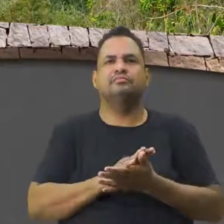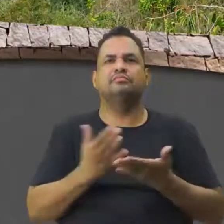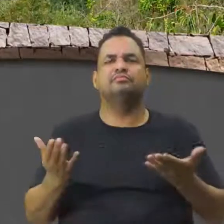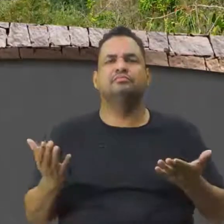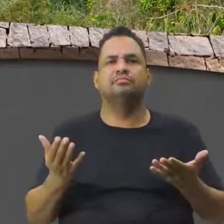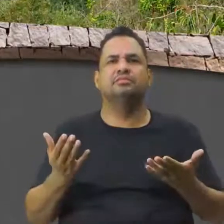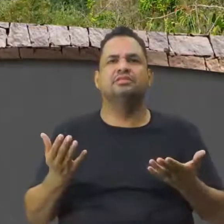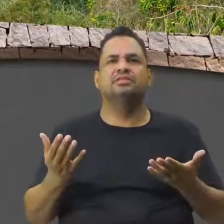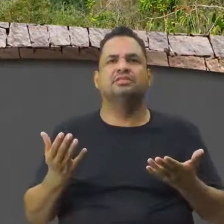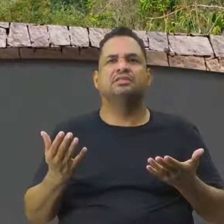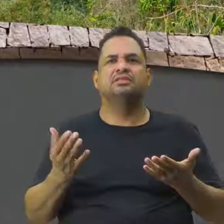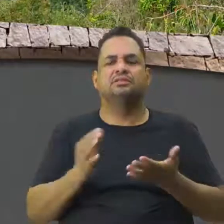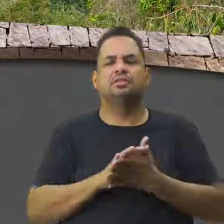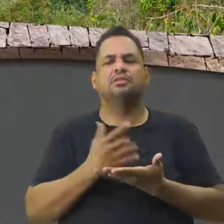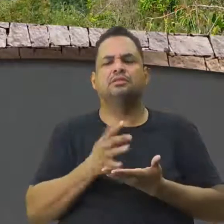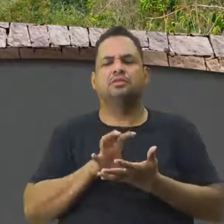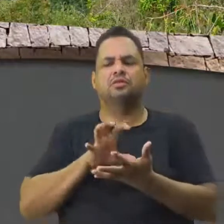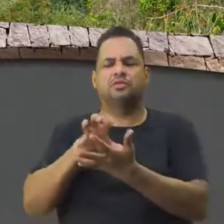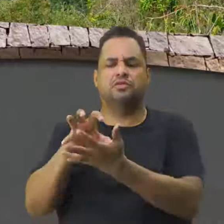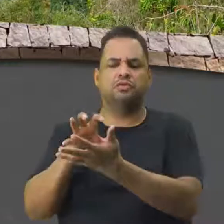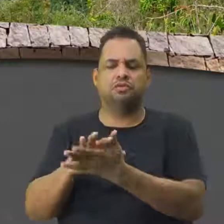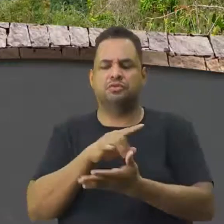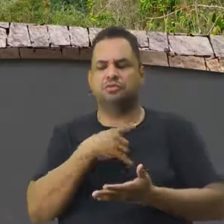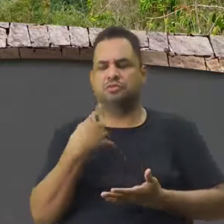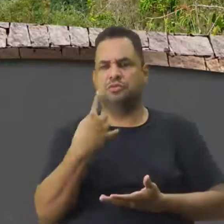desbravadores? Somos nós.